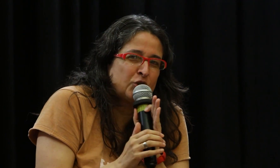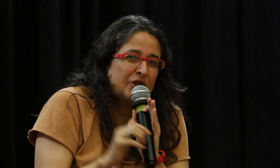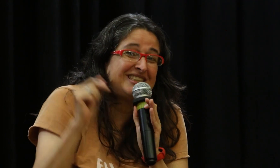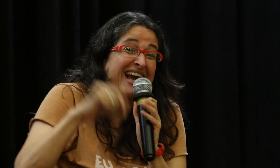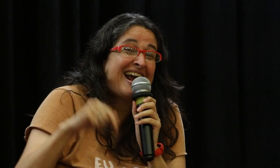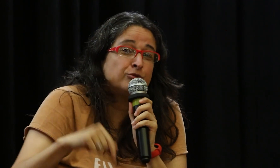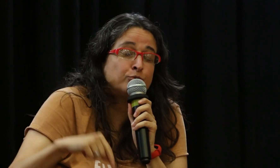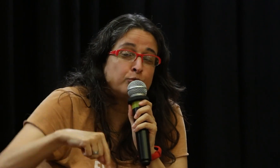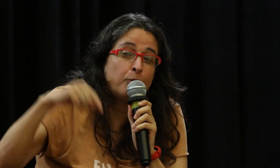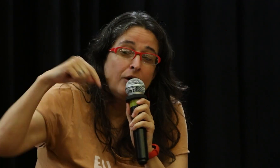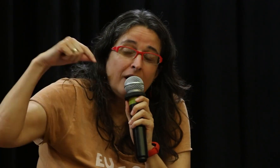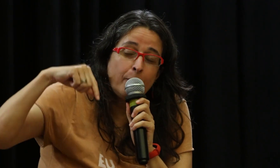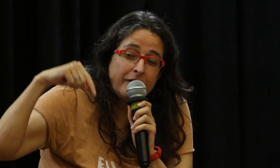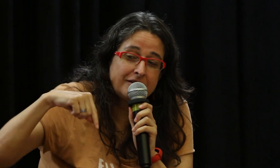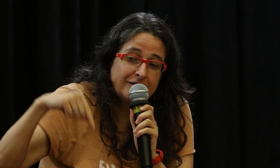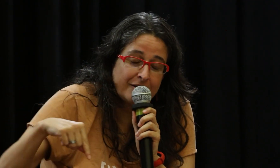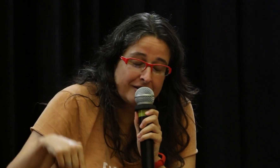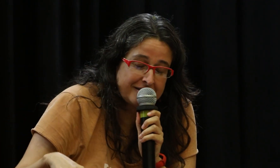gradações